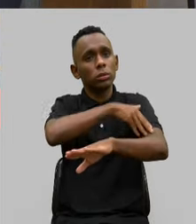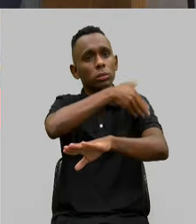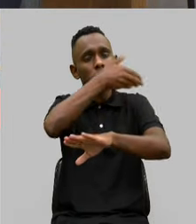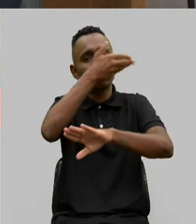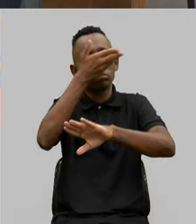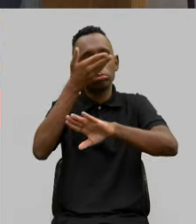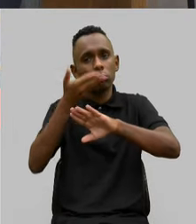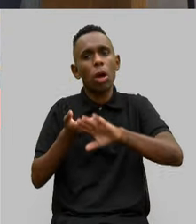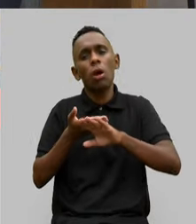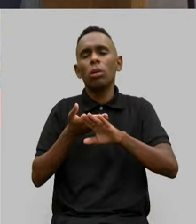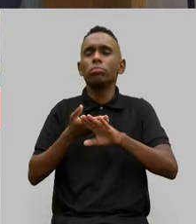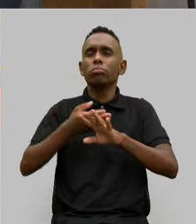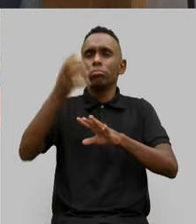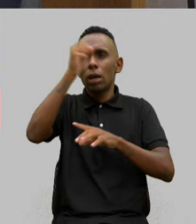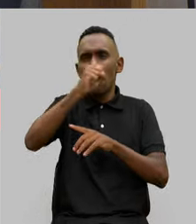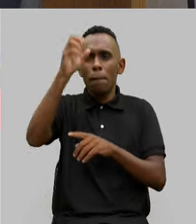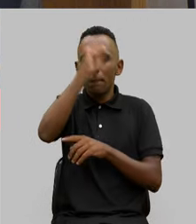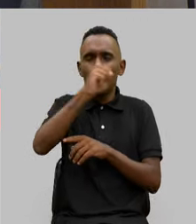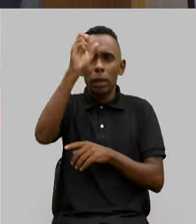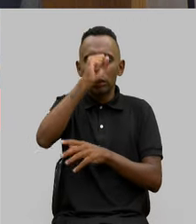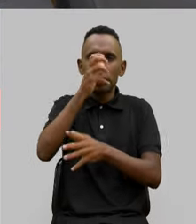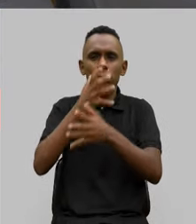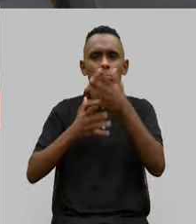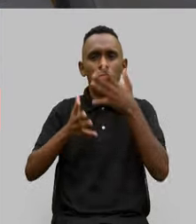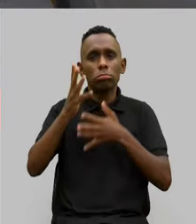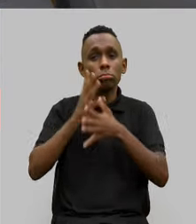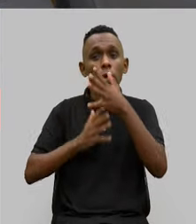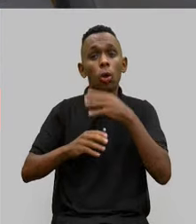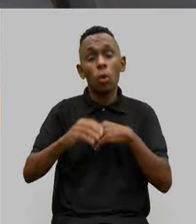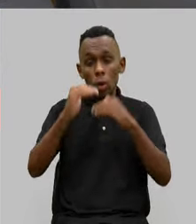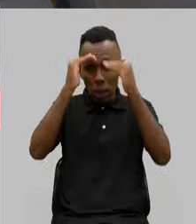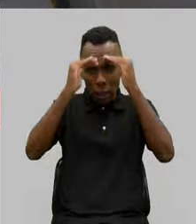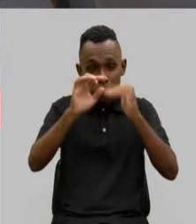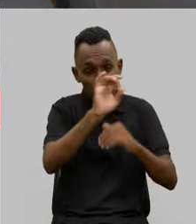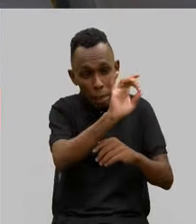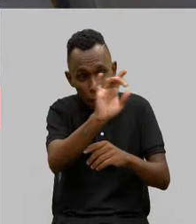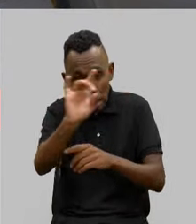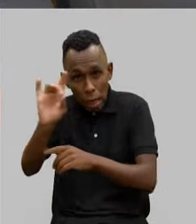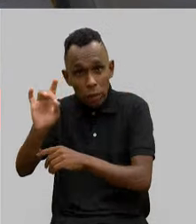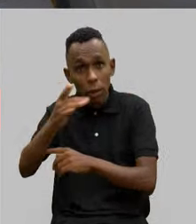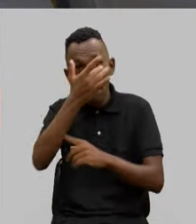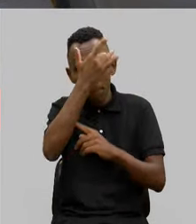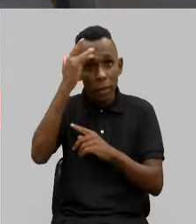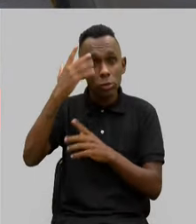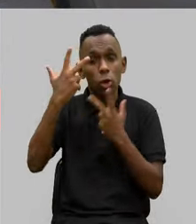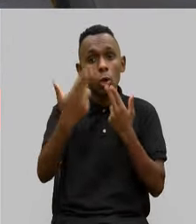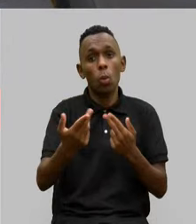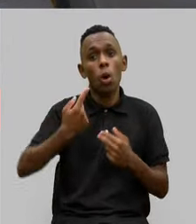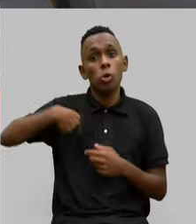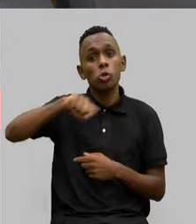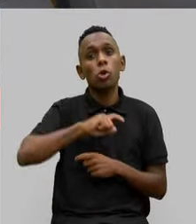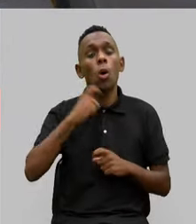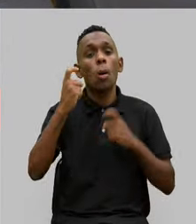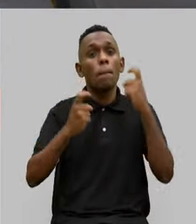e aprendendo muito e respeito cada pessoa que tá aqui porque assim como nós tá preocupado com algo